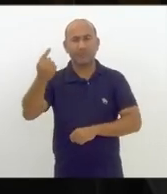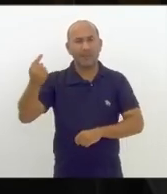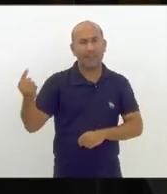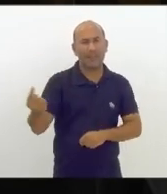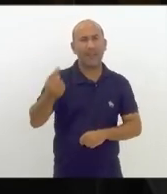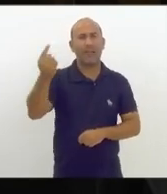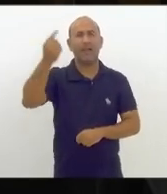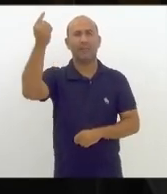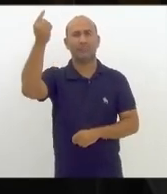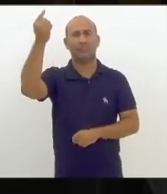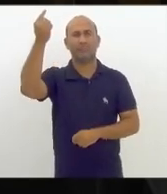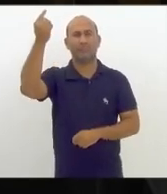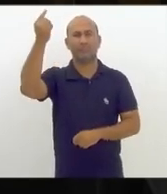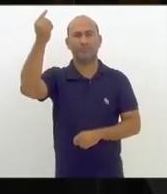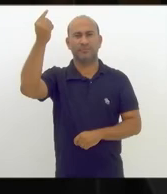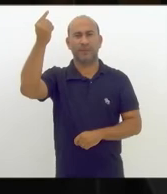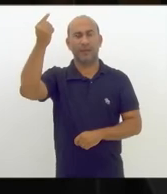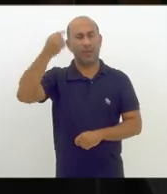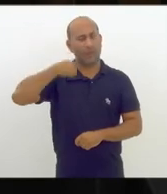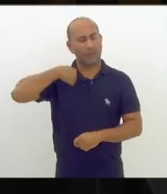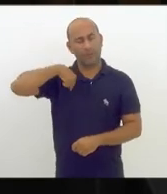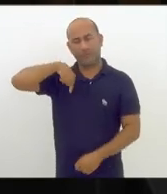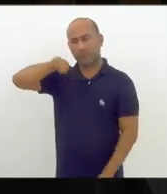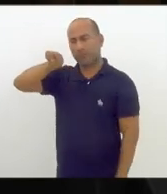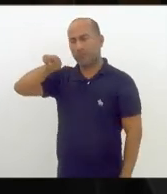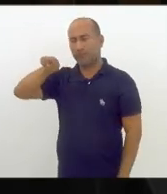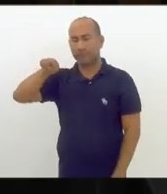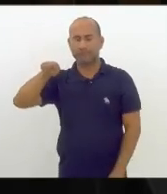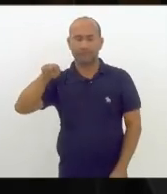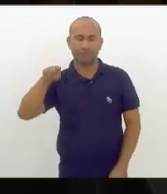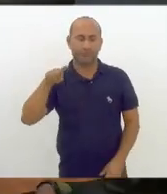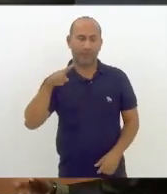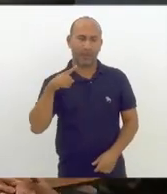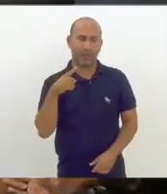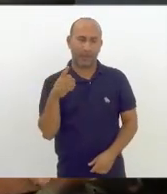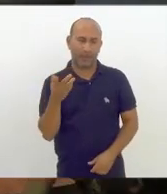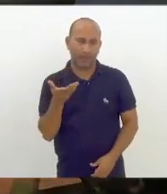alto e imponente. Fui-me embora. Muito obrigado.